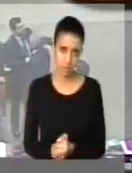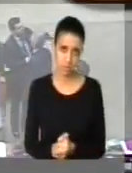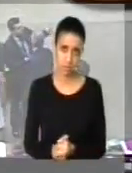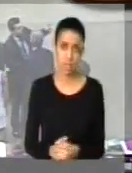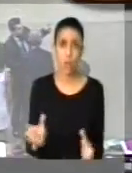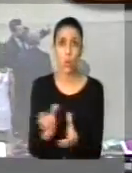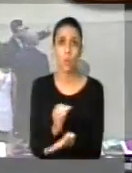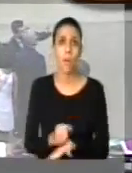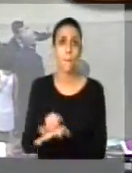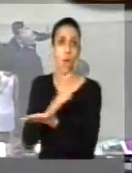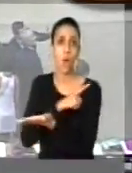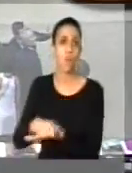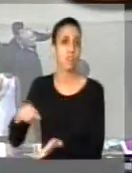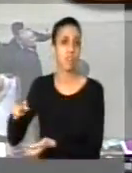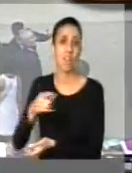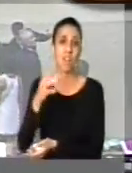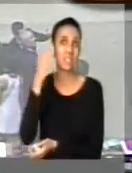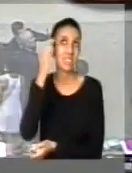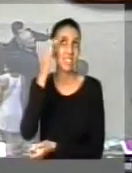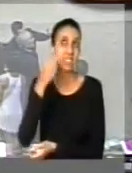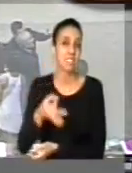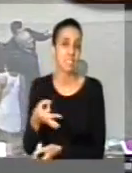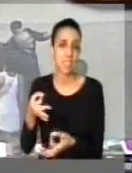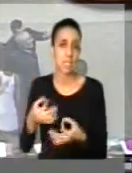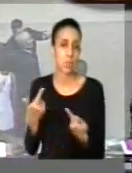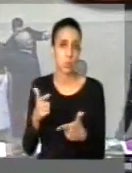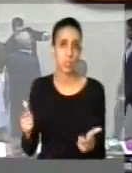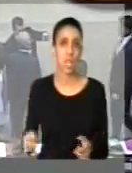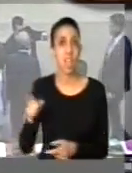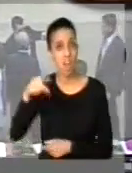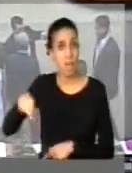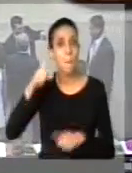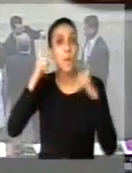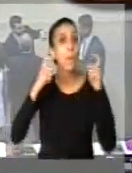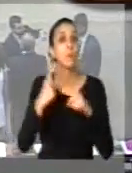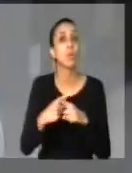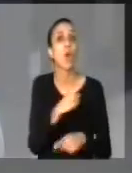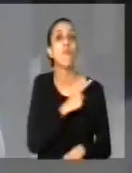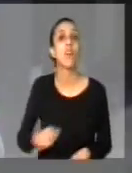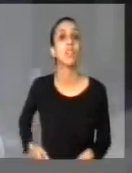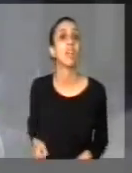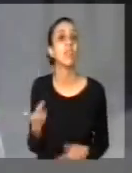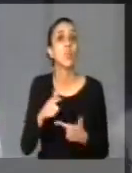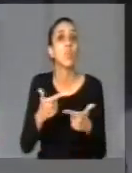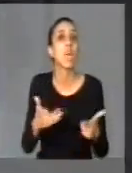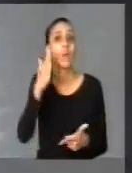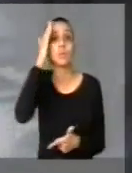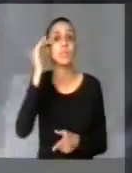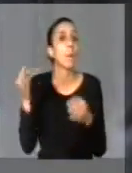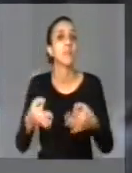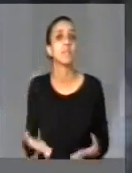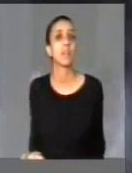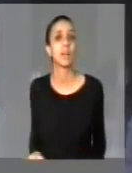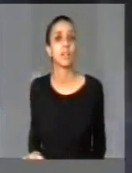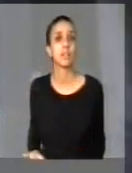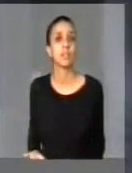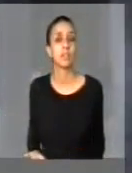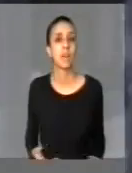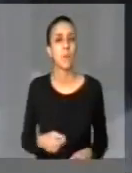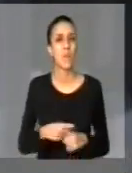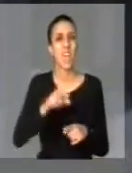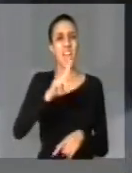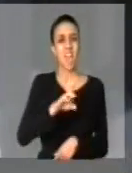não tem certeza se preocupada está preocupado com os governadores não têm certeza também o que é chamado de regime